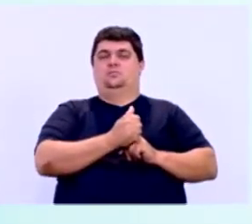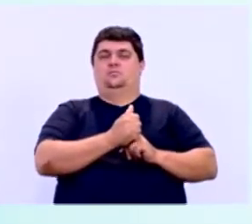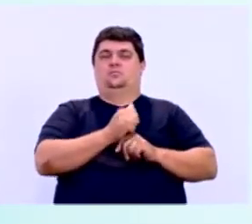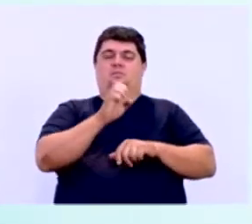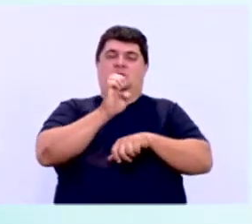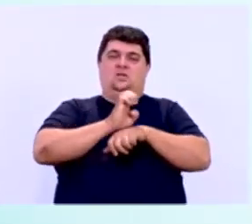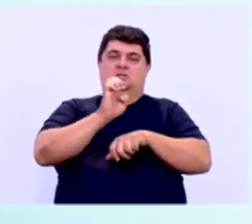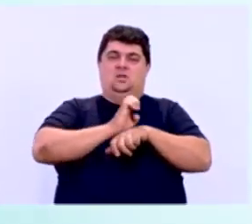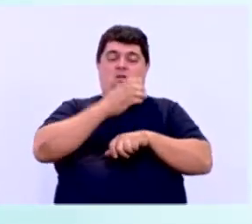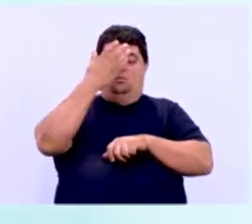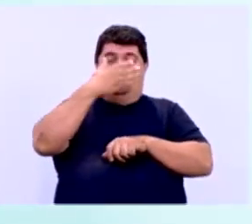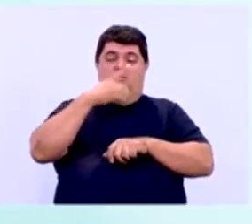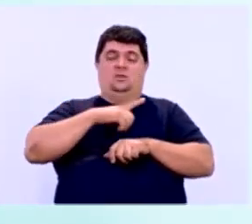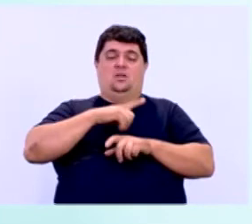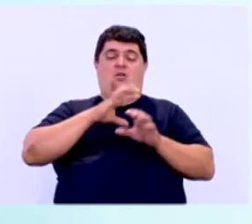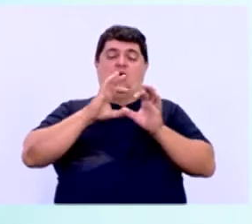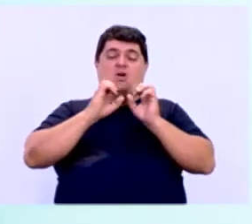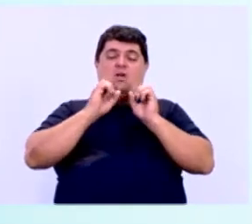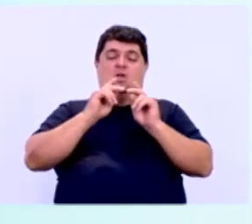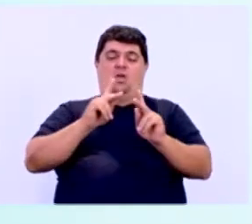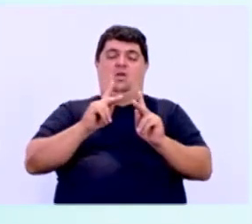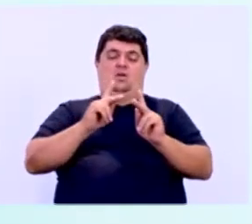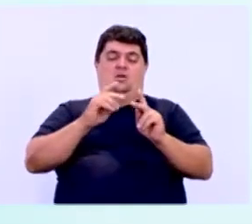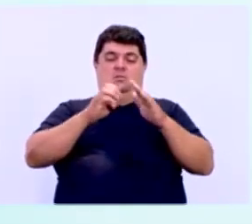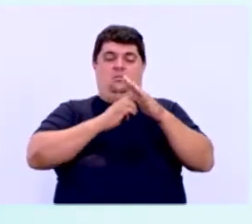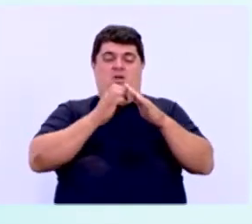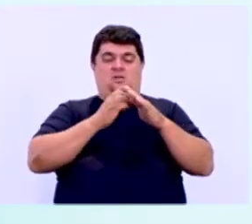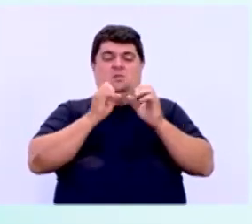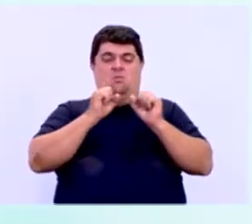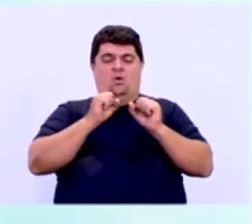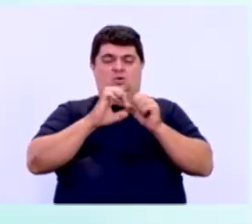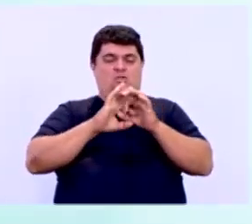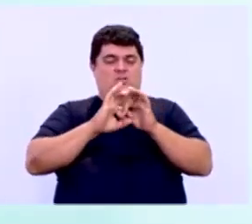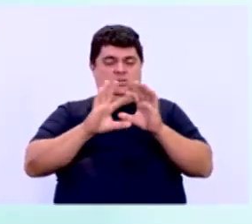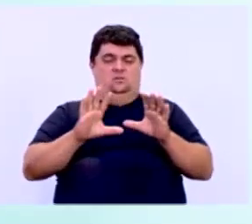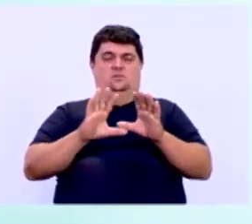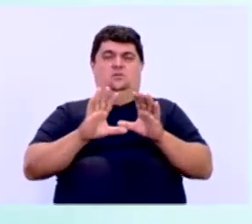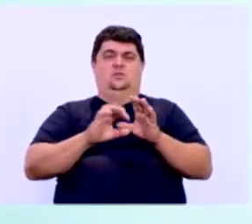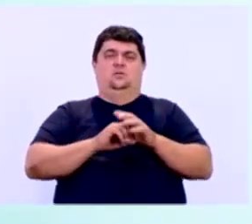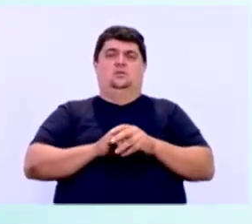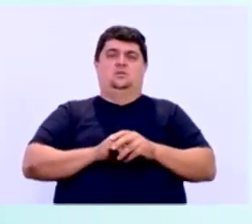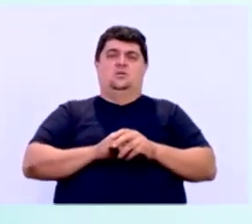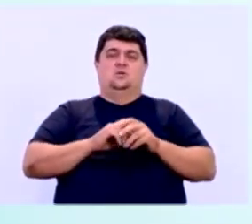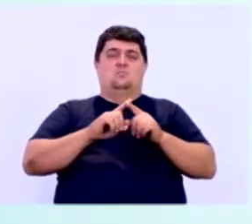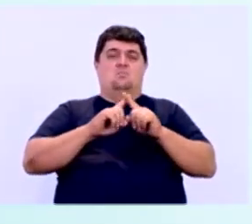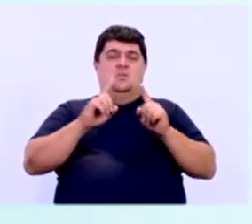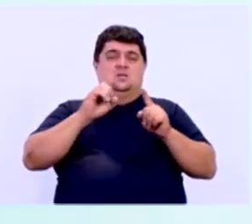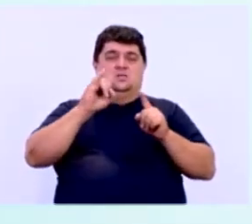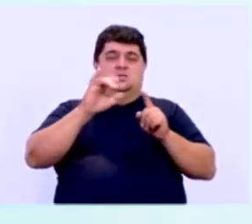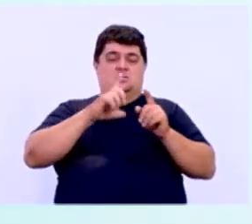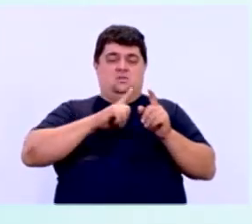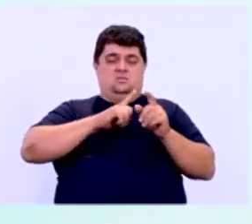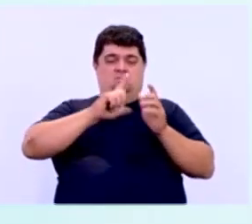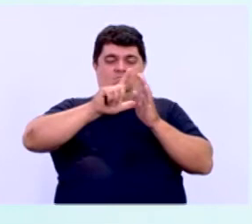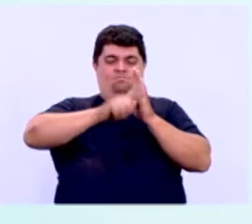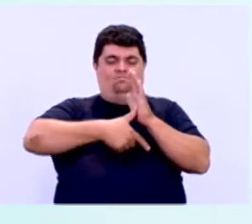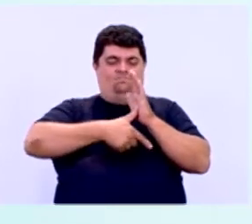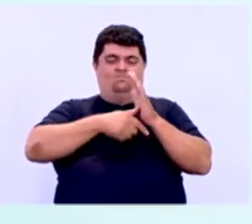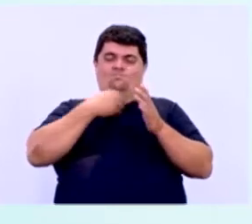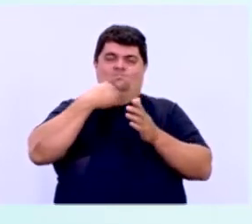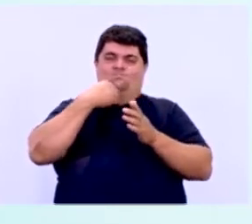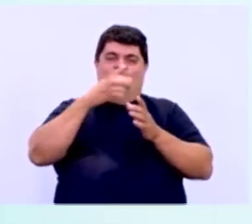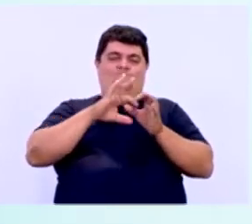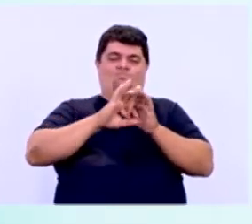Estado, junto ao governo federal, junto à prefeitura do município que eu quero vender o meu produto ou o meu serviço,